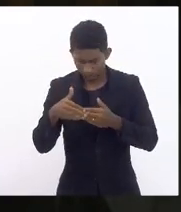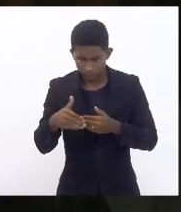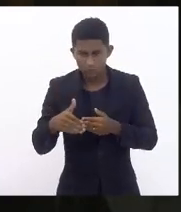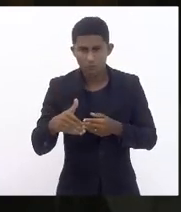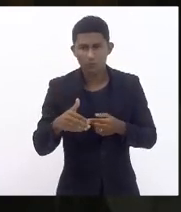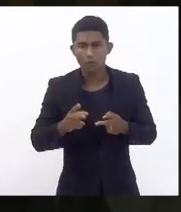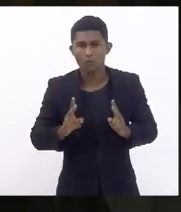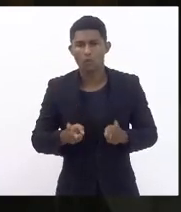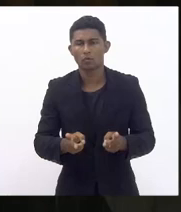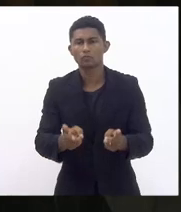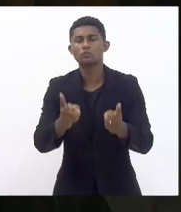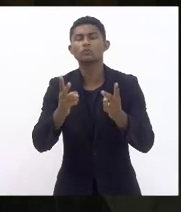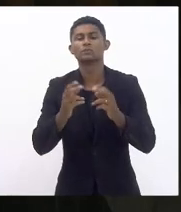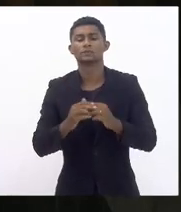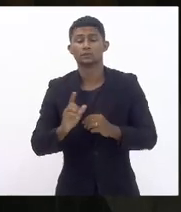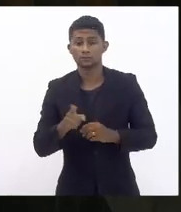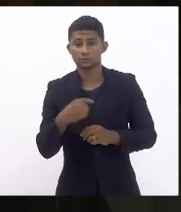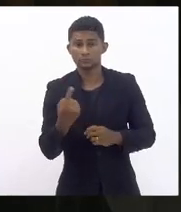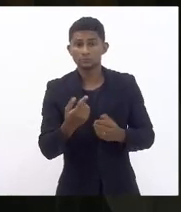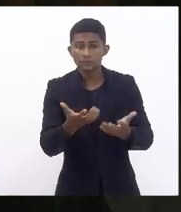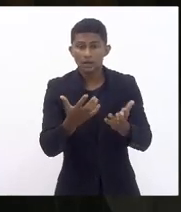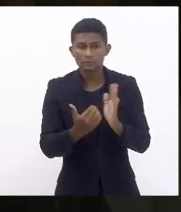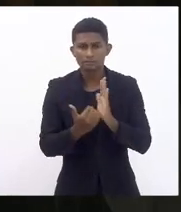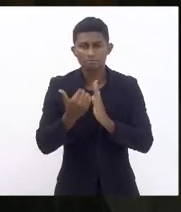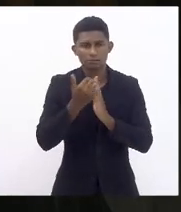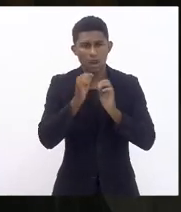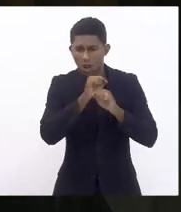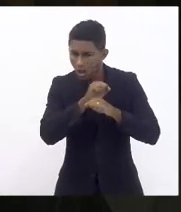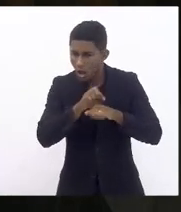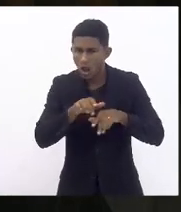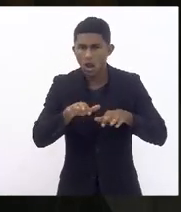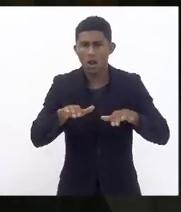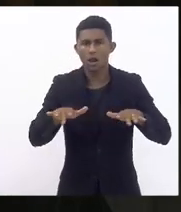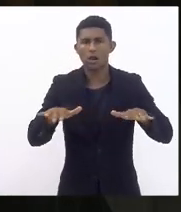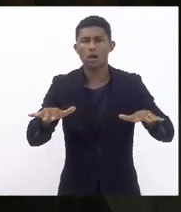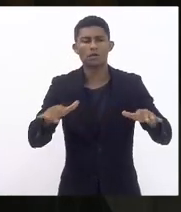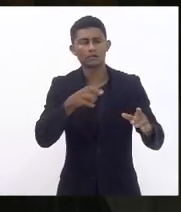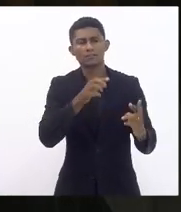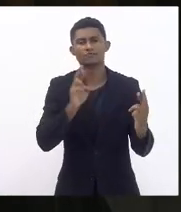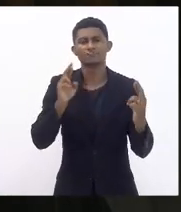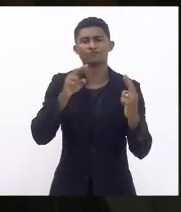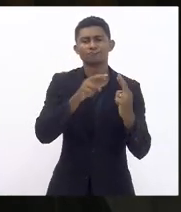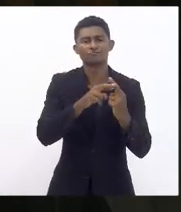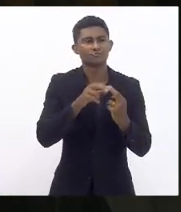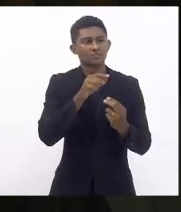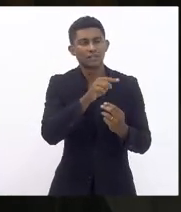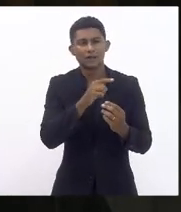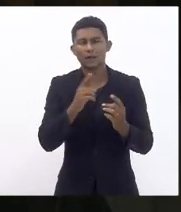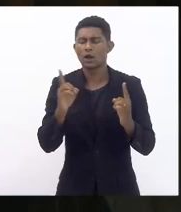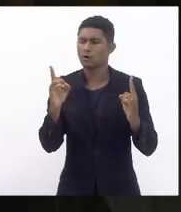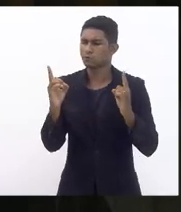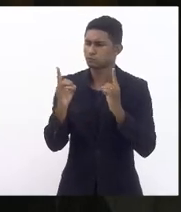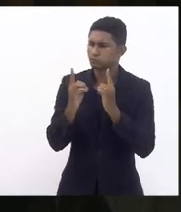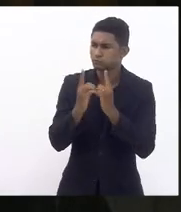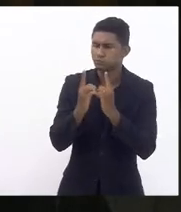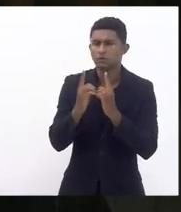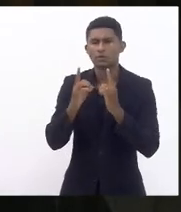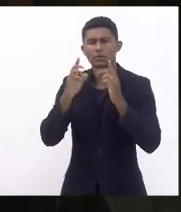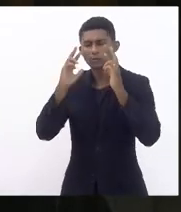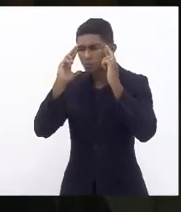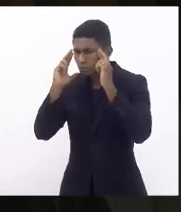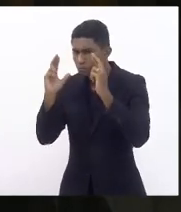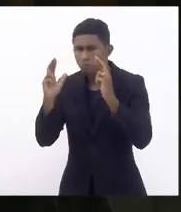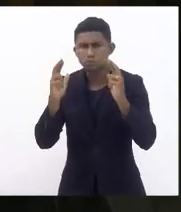e que a gente consiga expandir essa referência de atendimento humanizado, né, de respeito aos